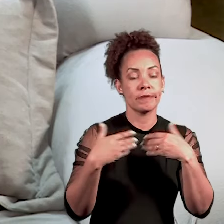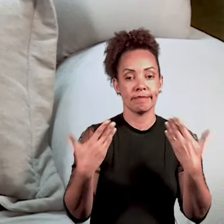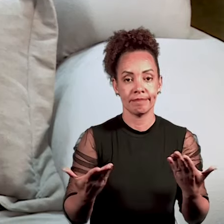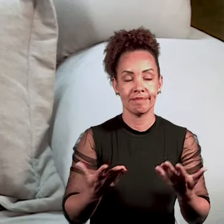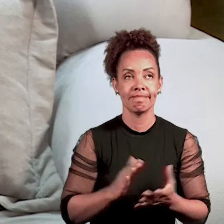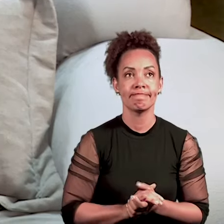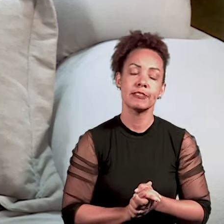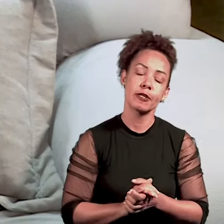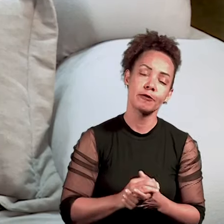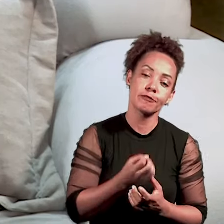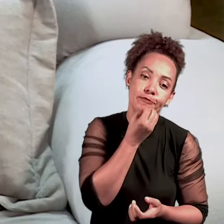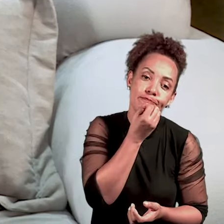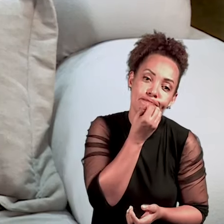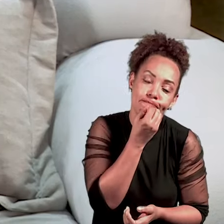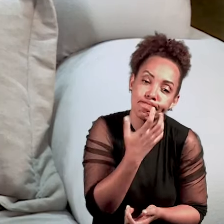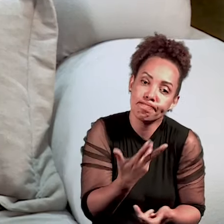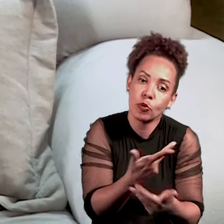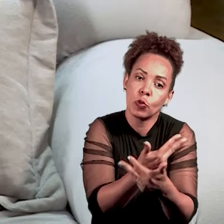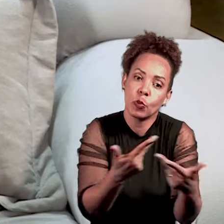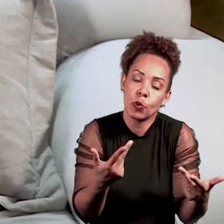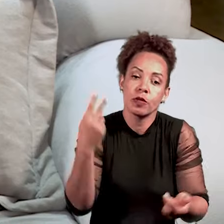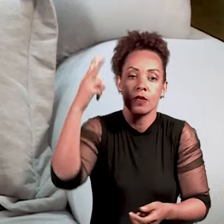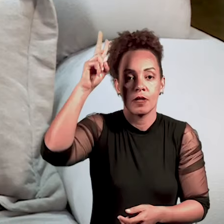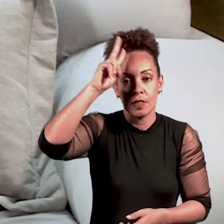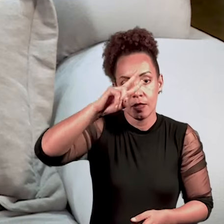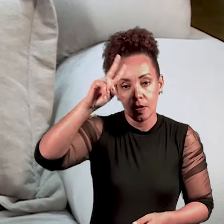boas, né, de tudo que foi